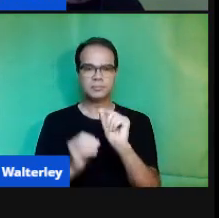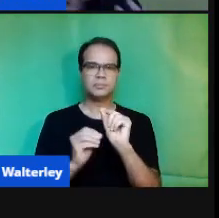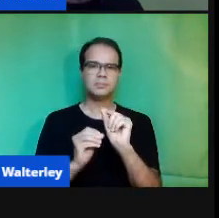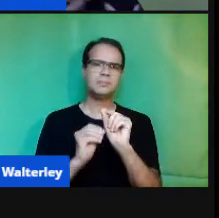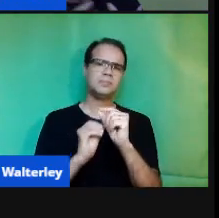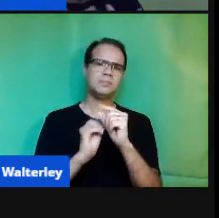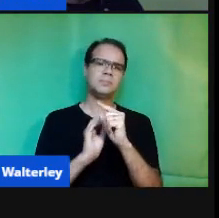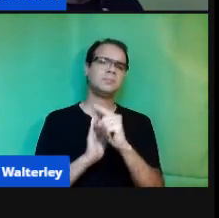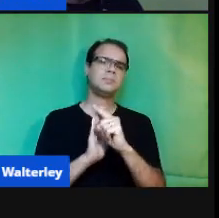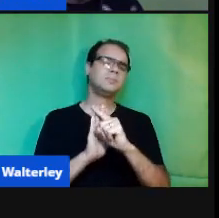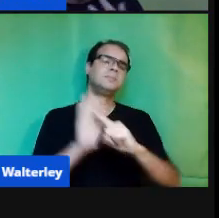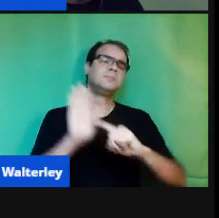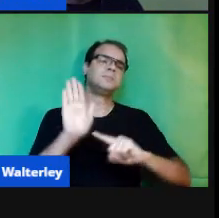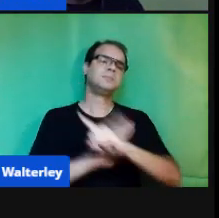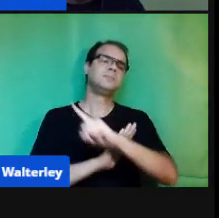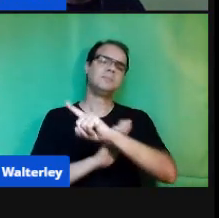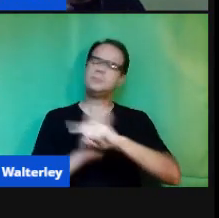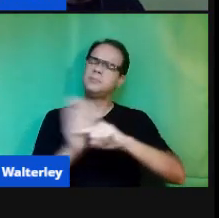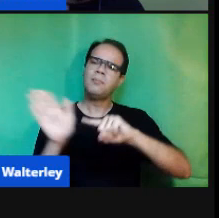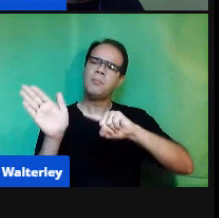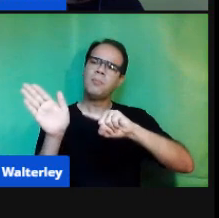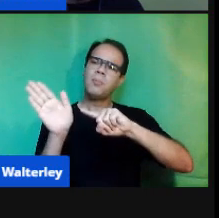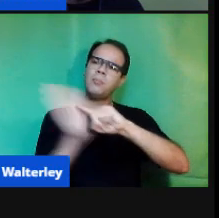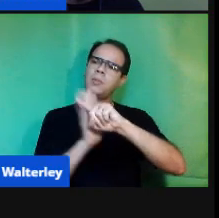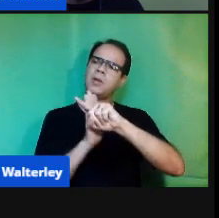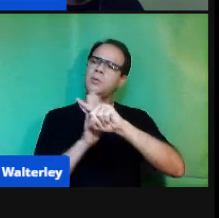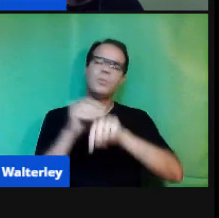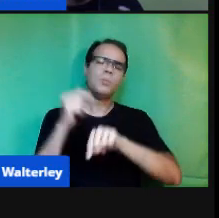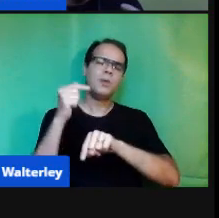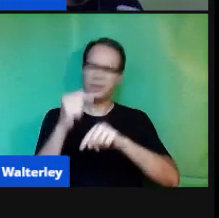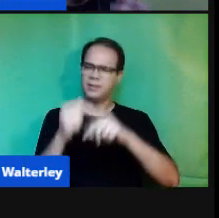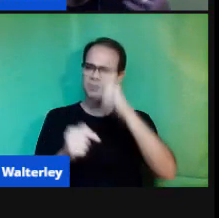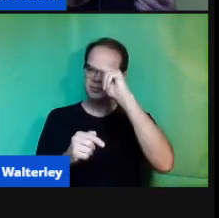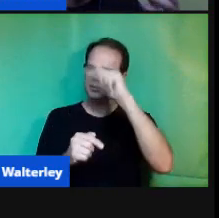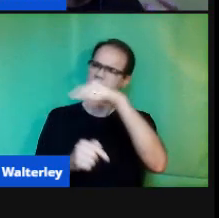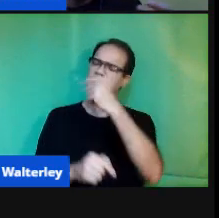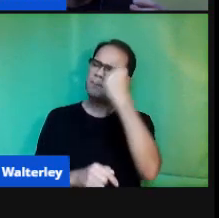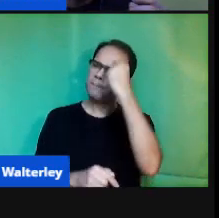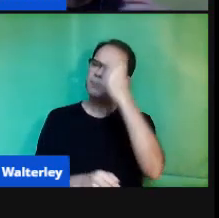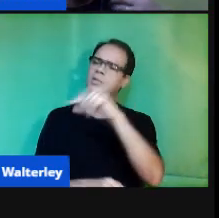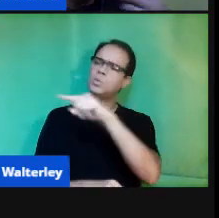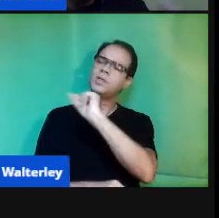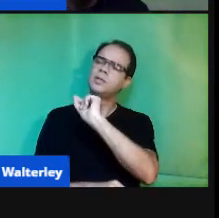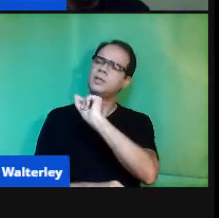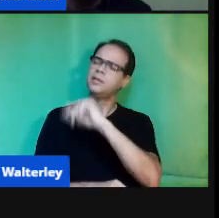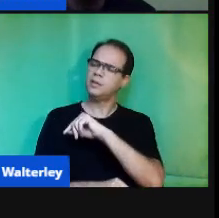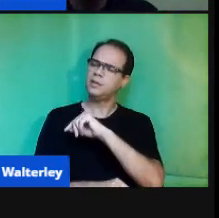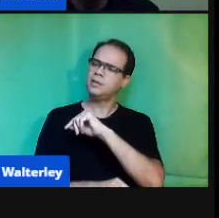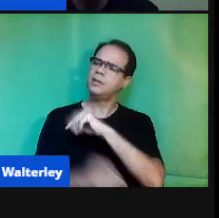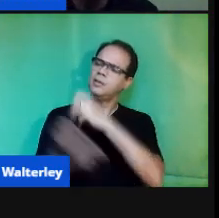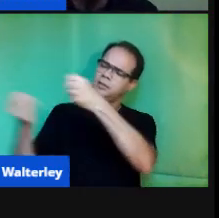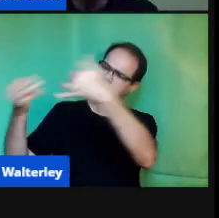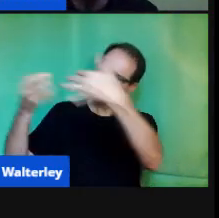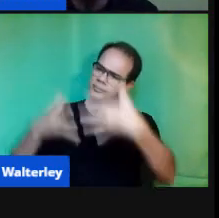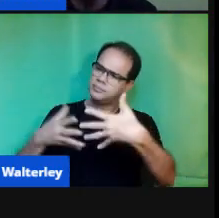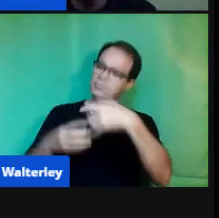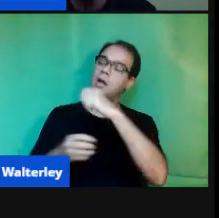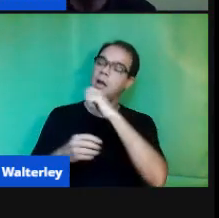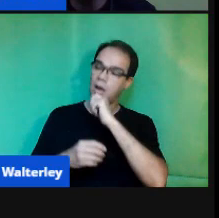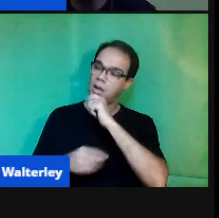questionamentos em cima da própria disciplina através do audiovisual. Vamos assistir esse documentário. Ele